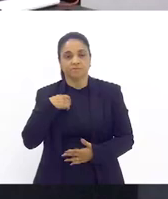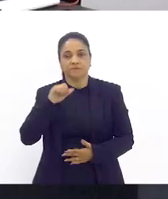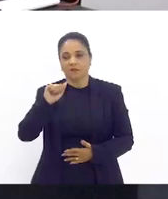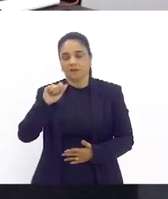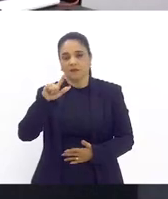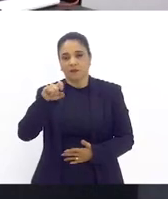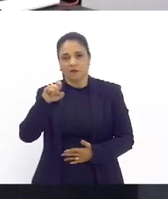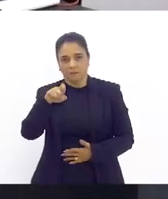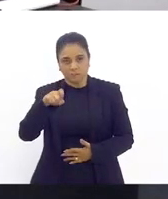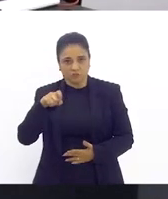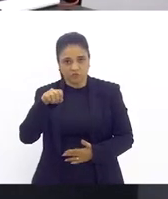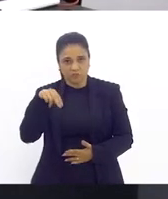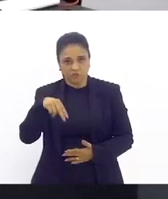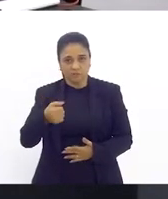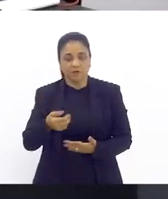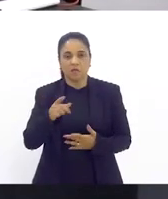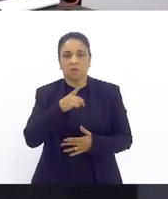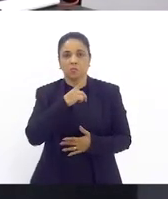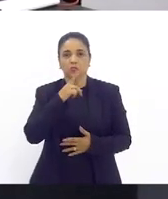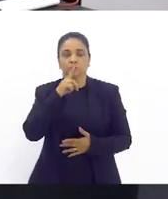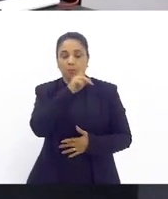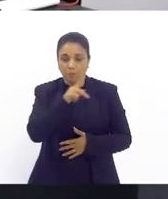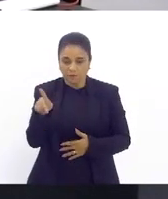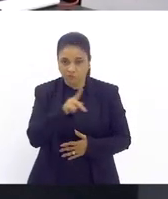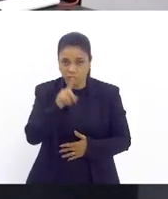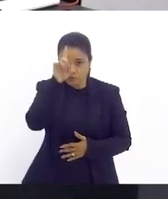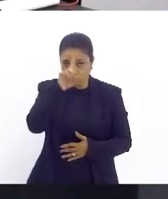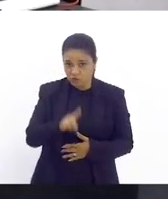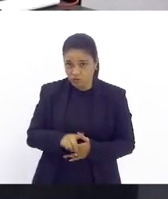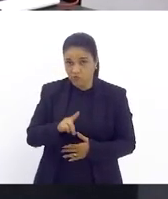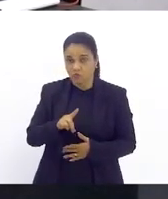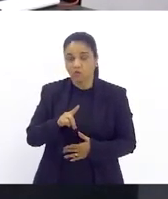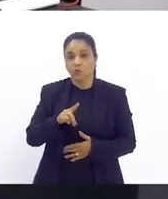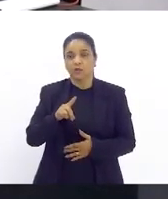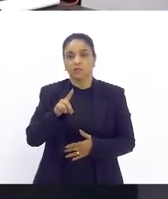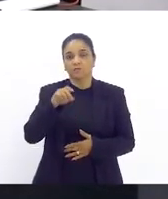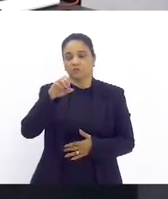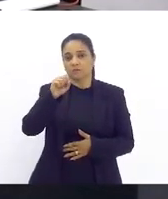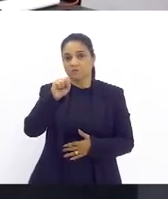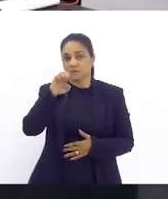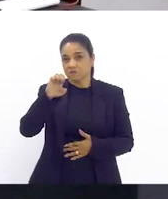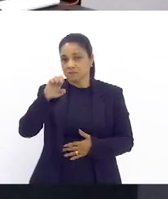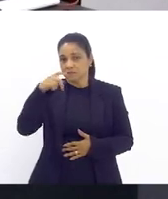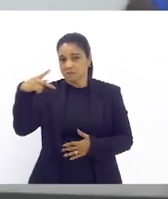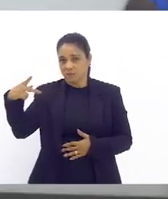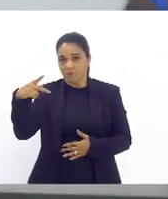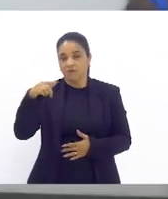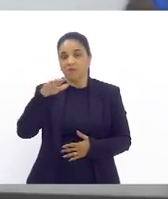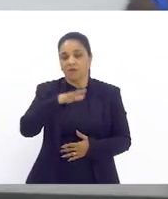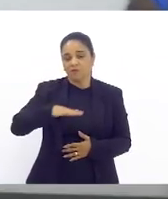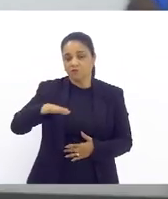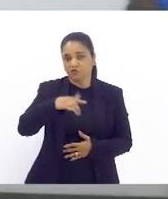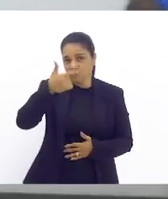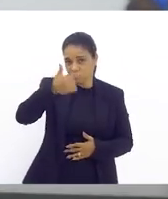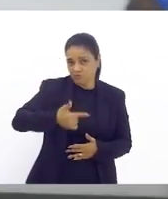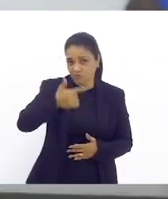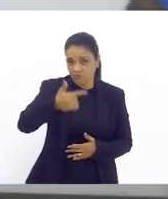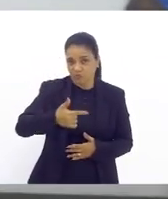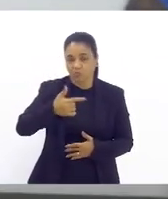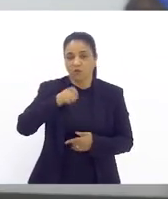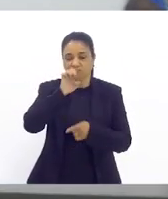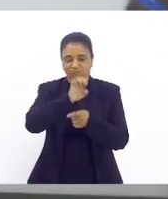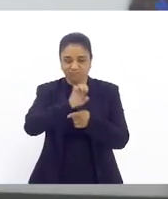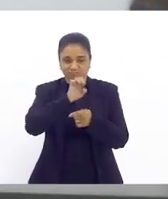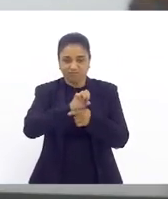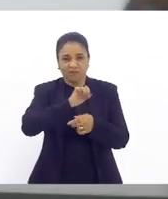professora diretora da do CEP estou atuando na regional 2 estou aqui representando a nossa direção hoje estando em várias